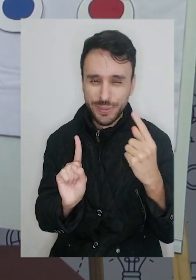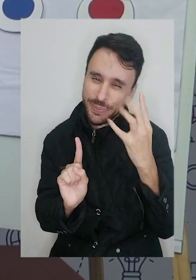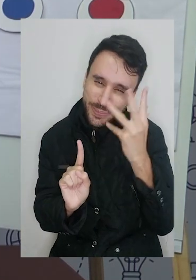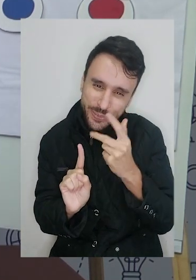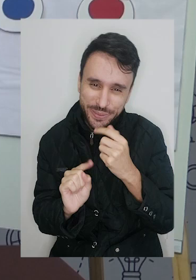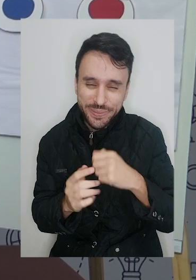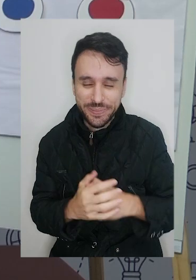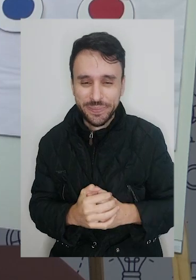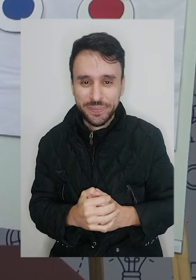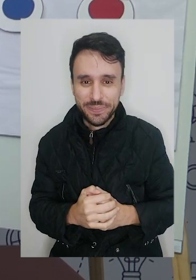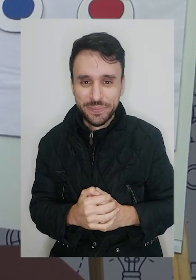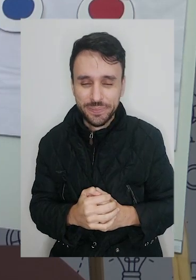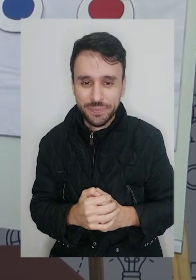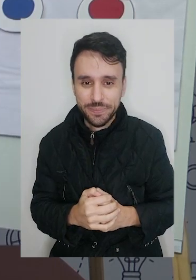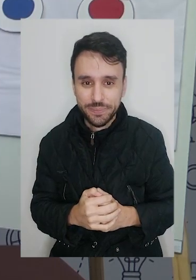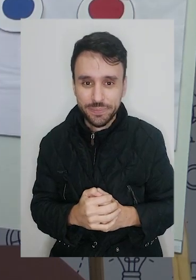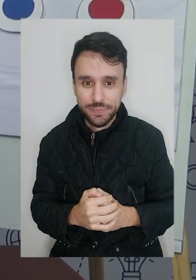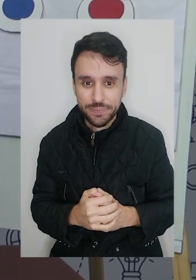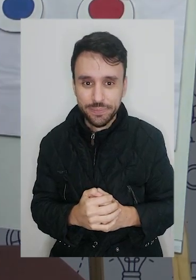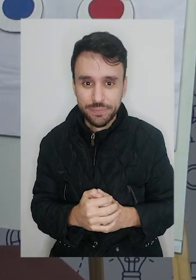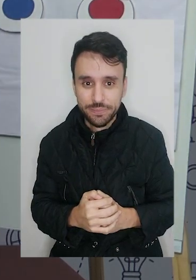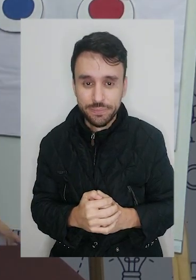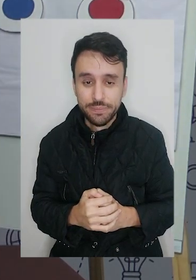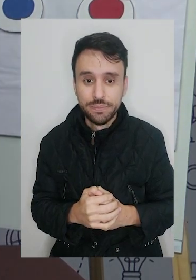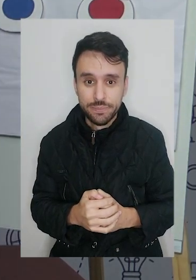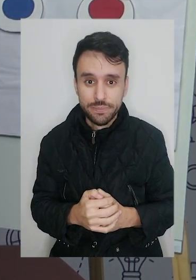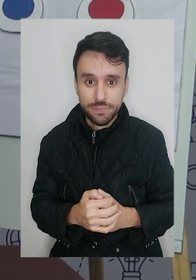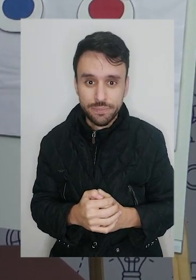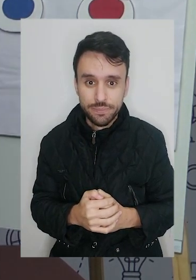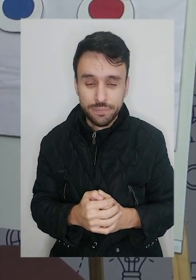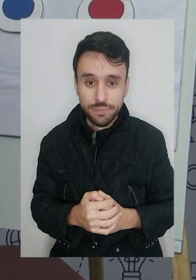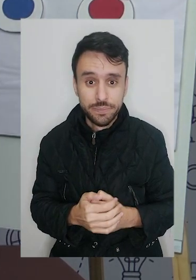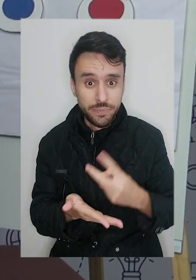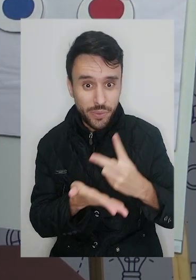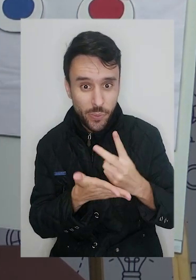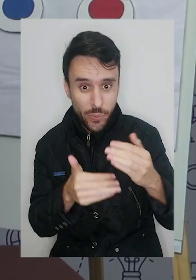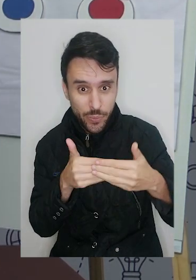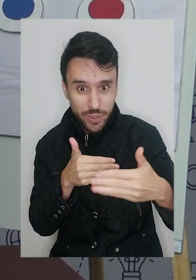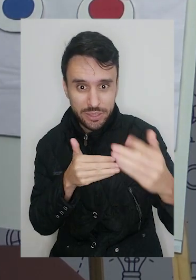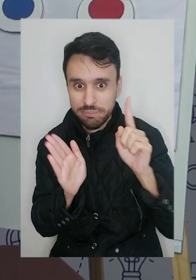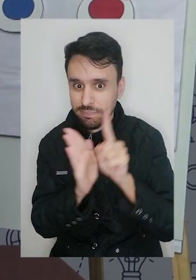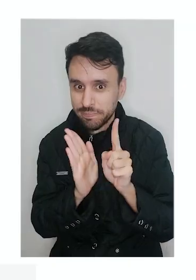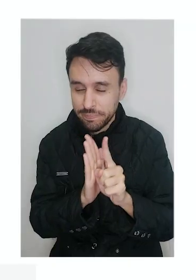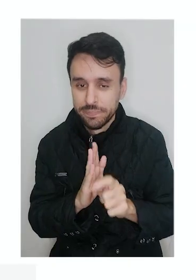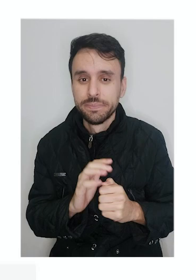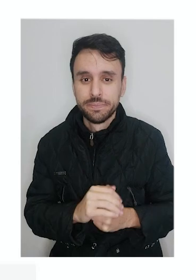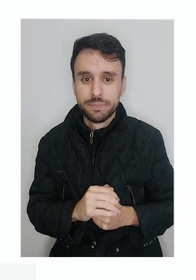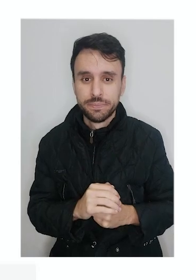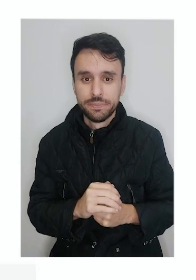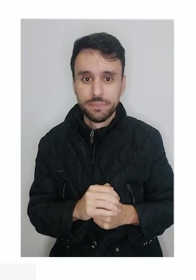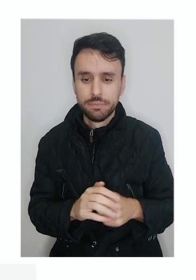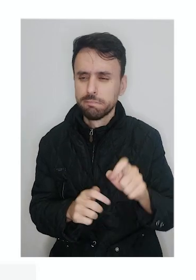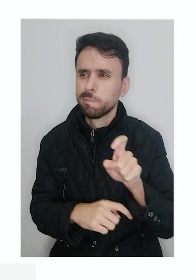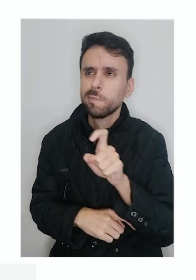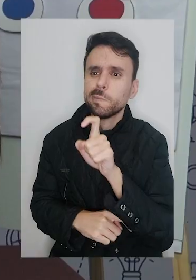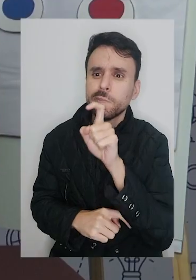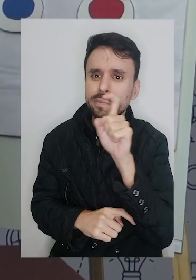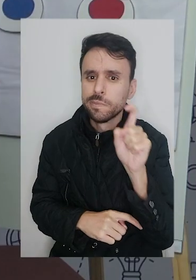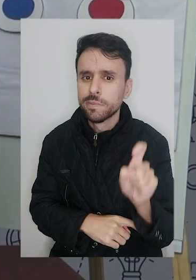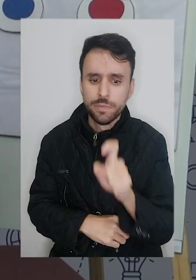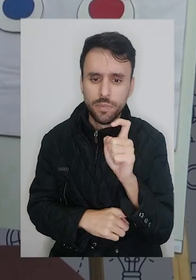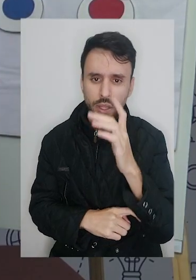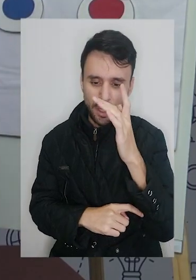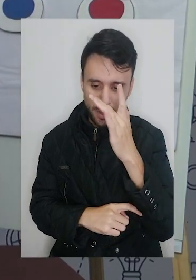né? Esse termômetro é muito lindo. Então vamos continuar com o nosso quiz aqui. Circule o estudante que